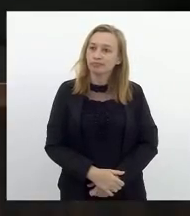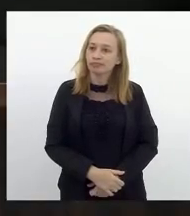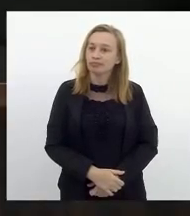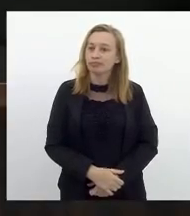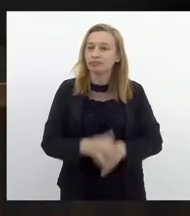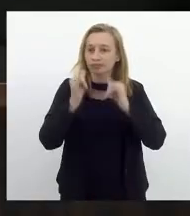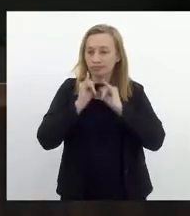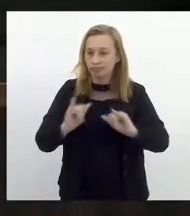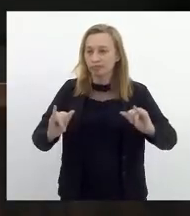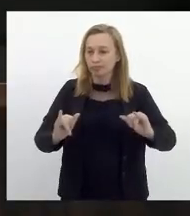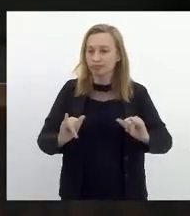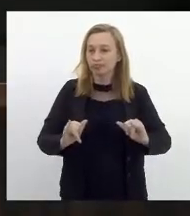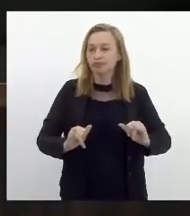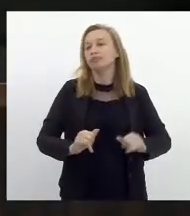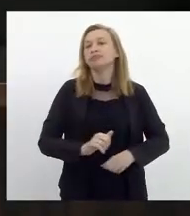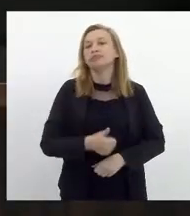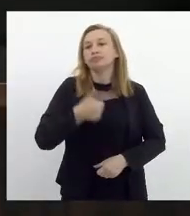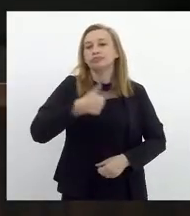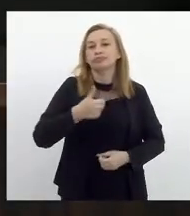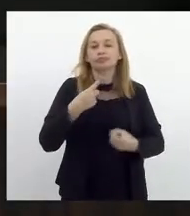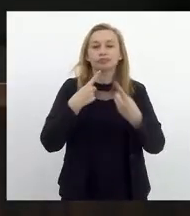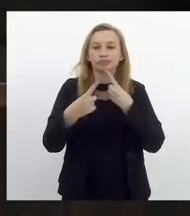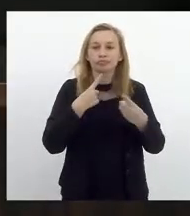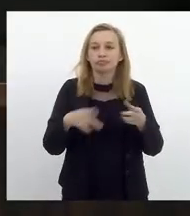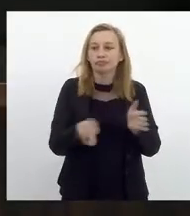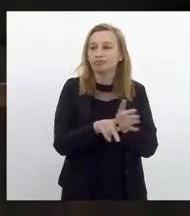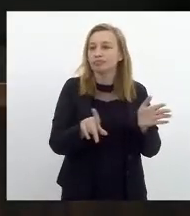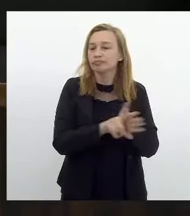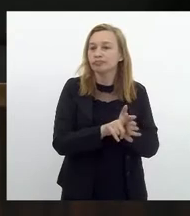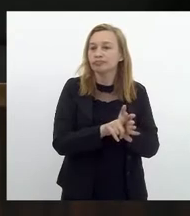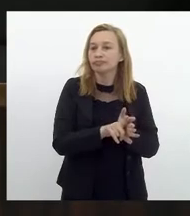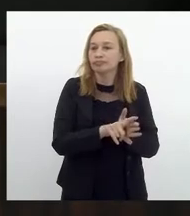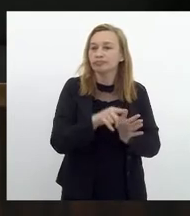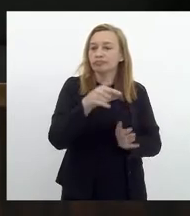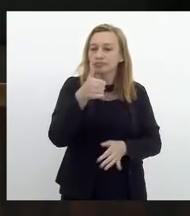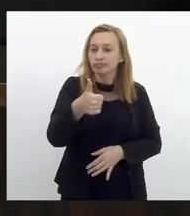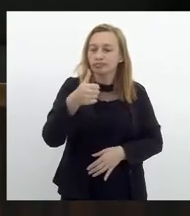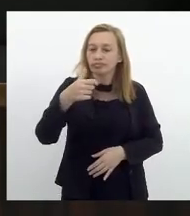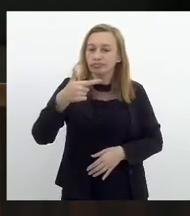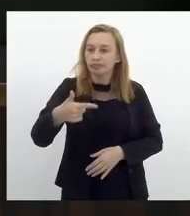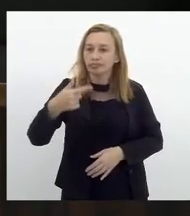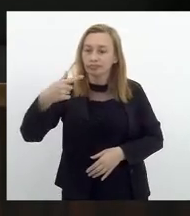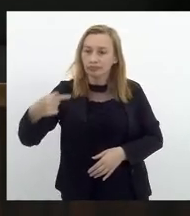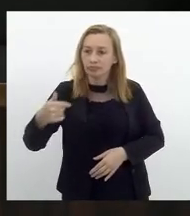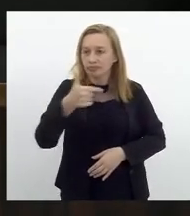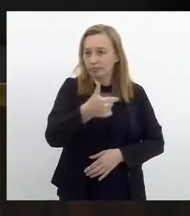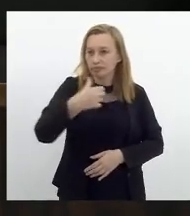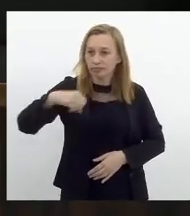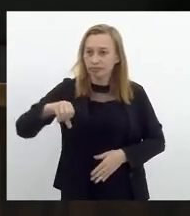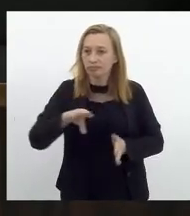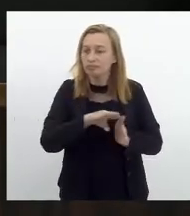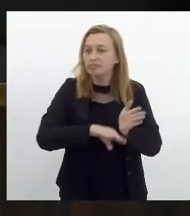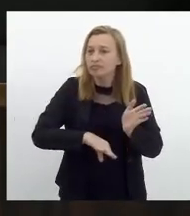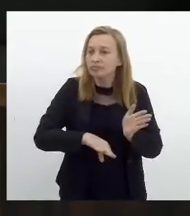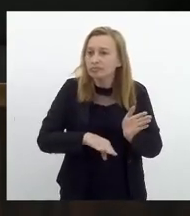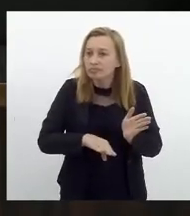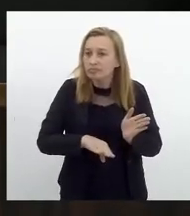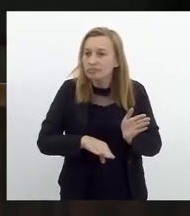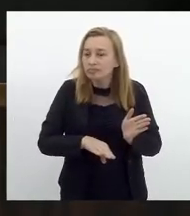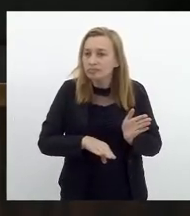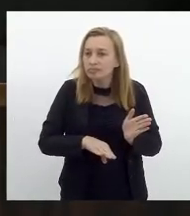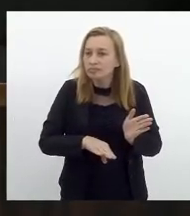Anuncio, em tramitação ordinária, em primeira discussão, o projeto de lei 127/19 está sendo retirado.